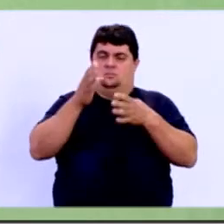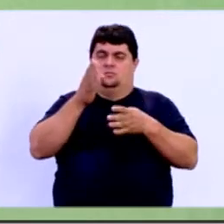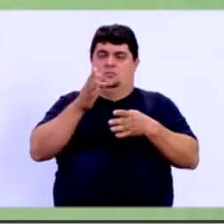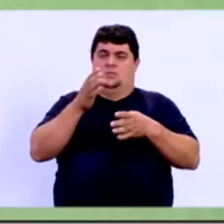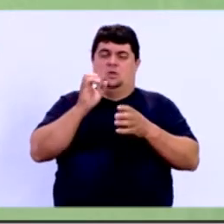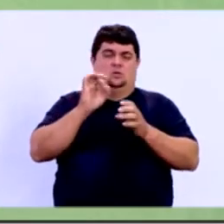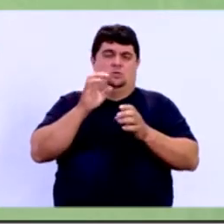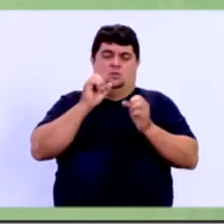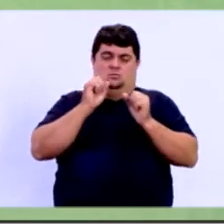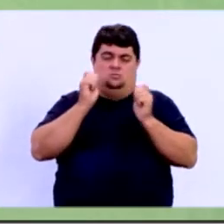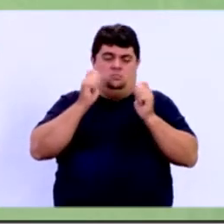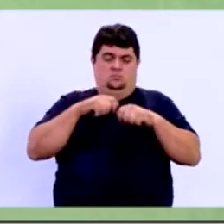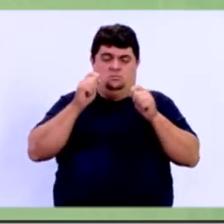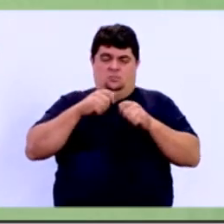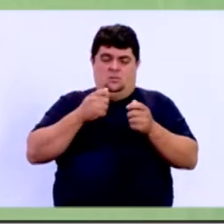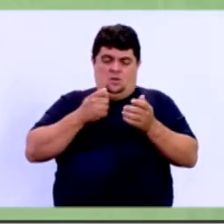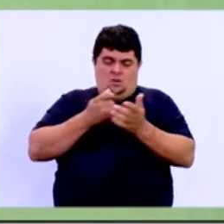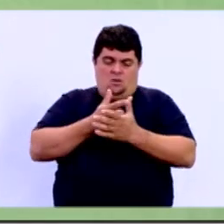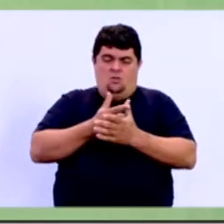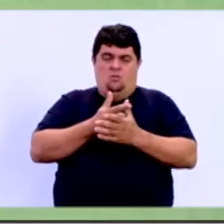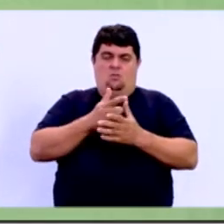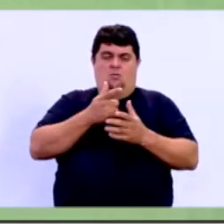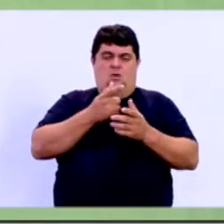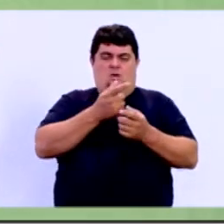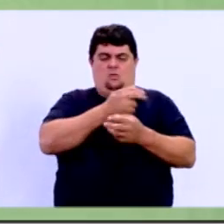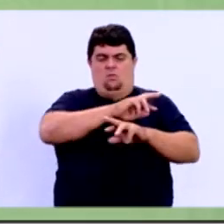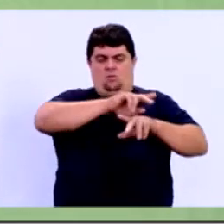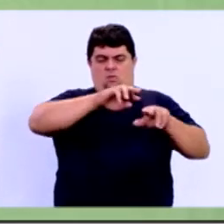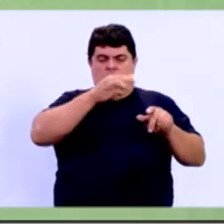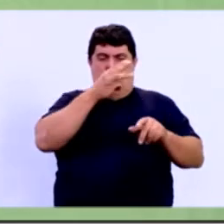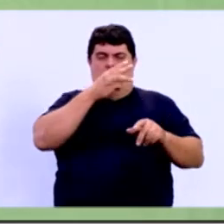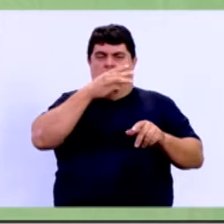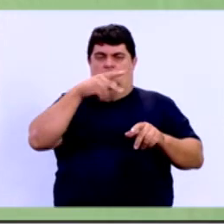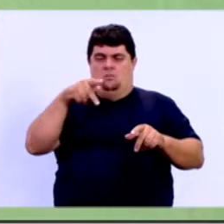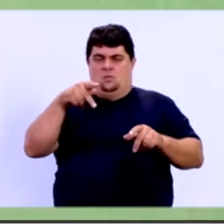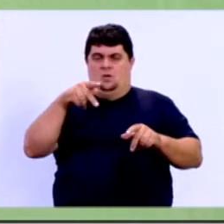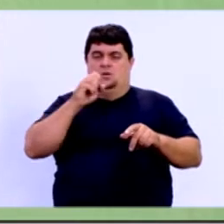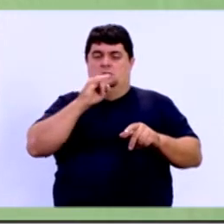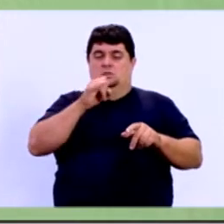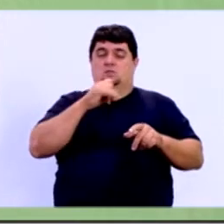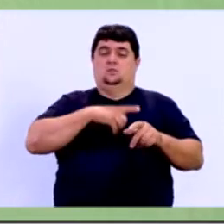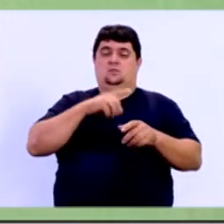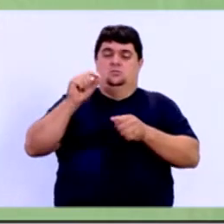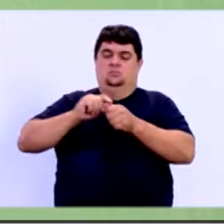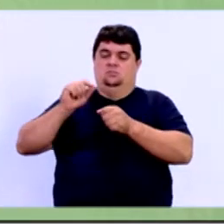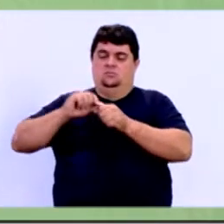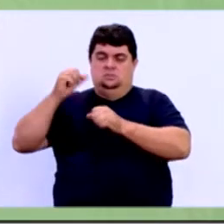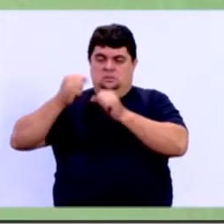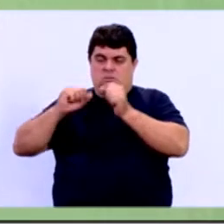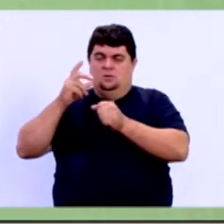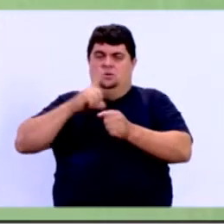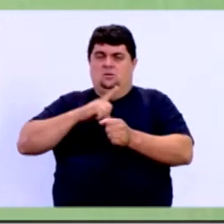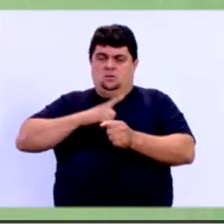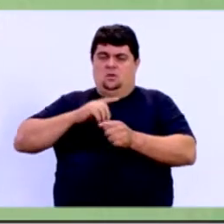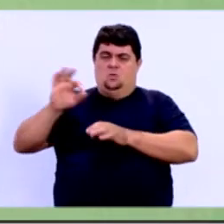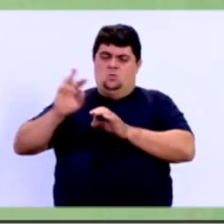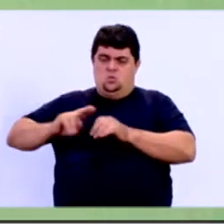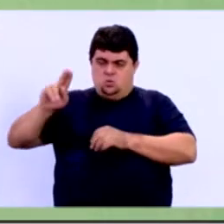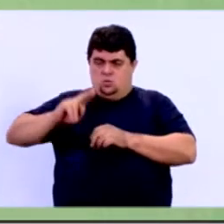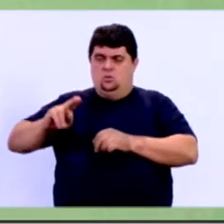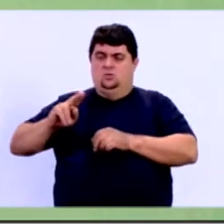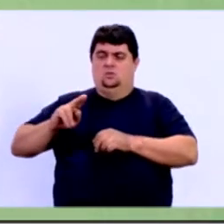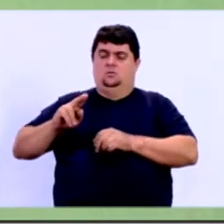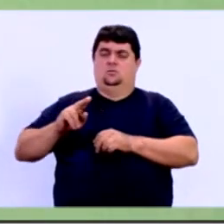só posso comprar o meu insumo, a minha matéria-prima, se o meu setor de produção, se a minha fábrica tiver condições